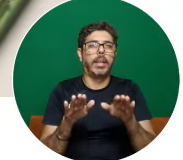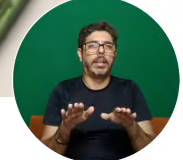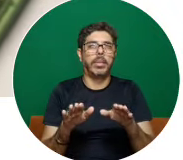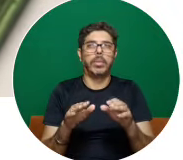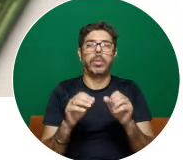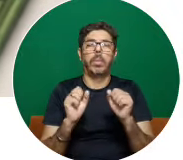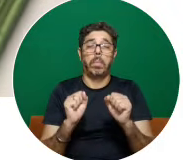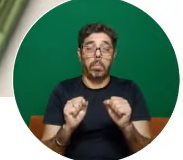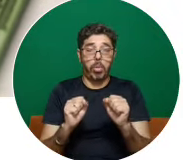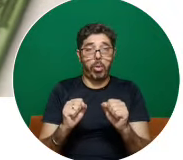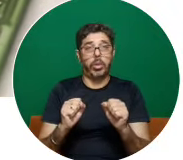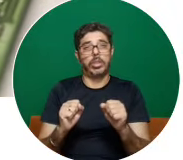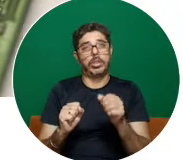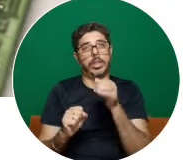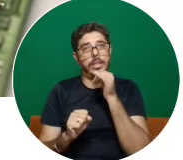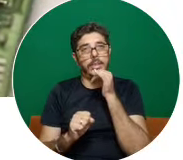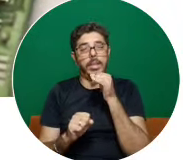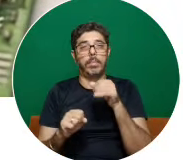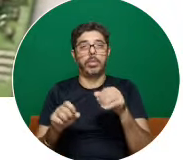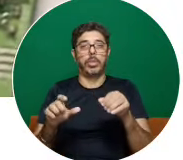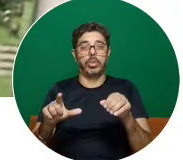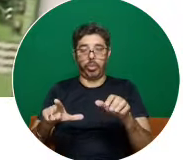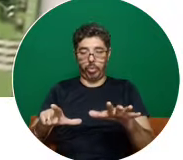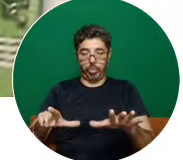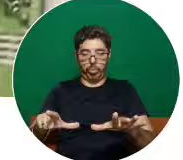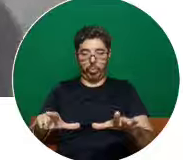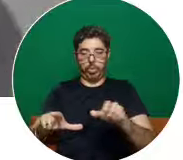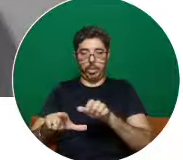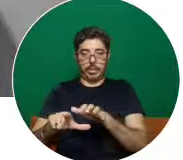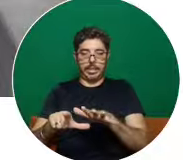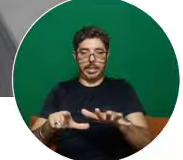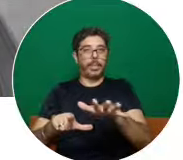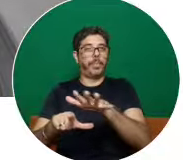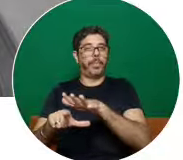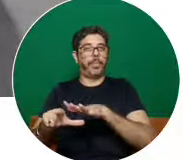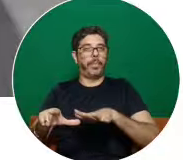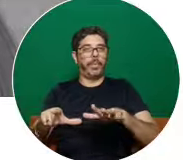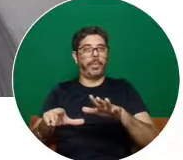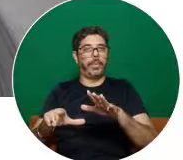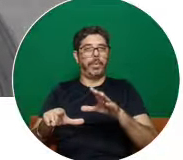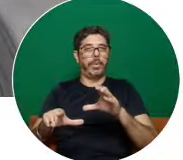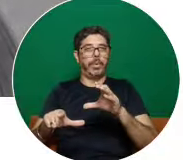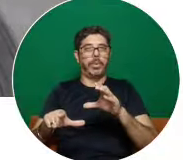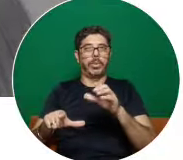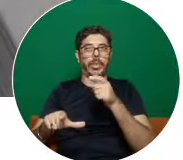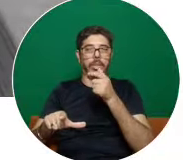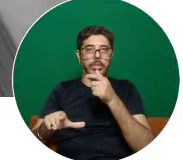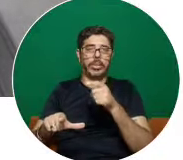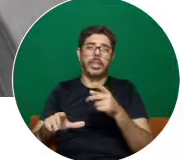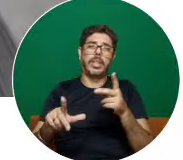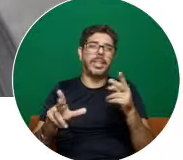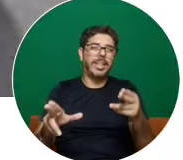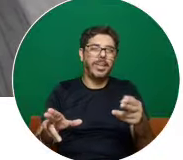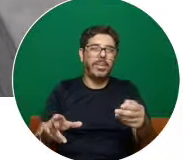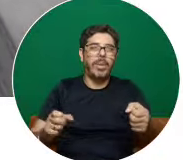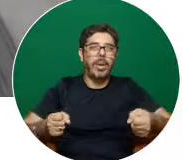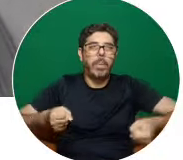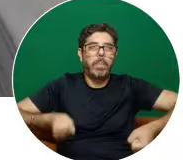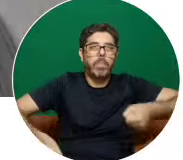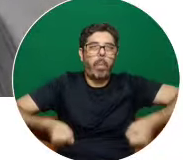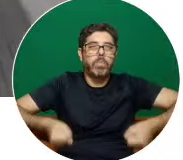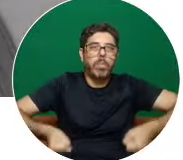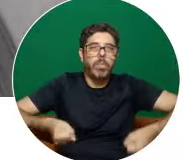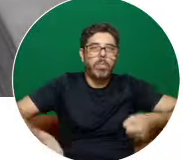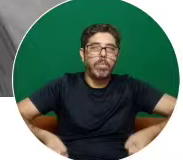Isso é o que ocorre muitas vezes no circuito eletrônico. Da mesma forma que as molas da suspensão de automóvel ajudam a suavizar